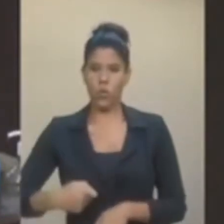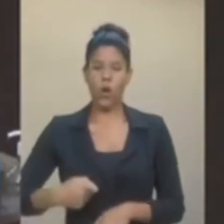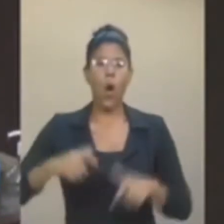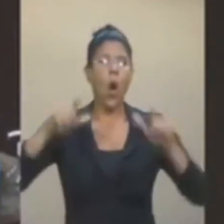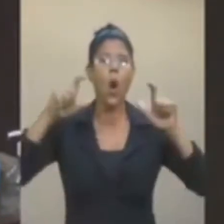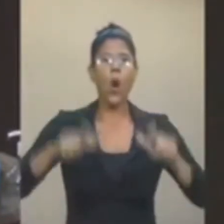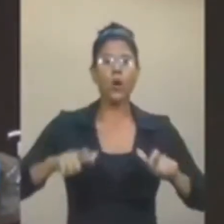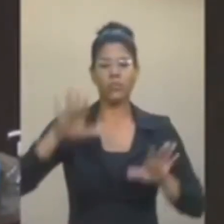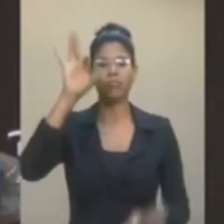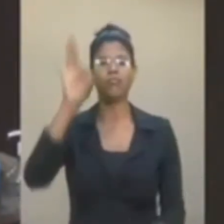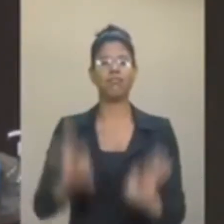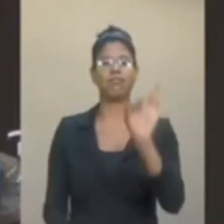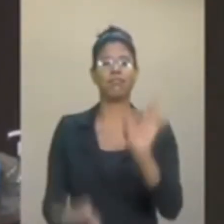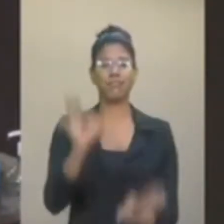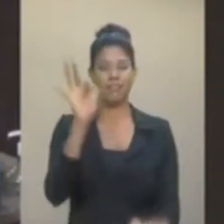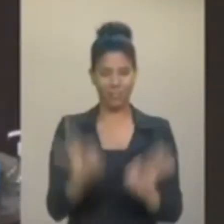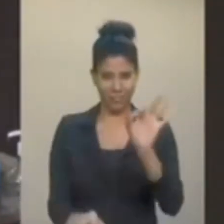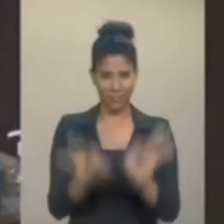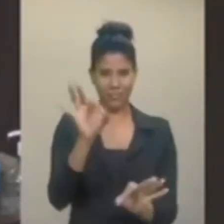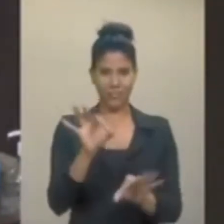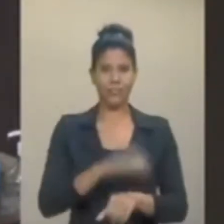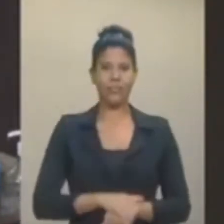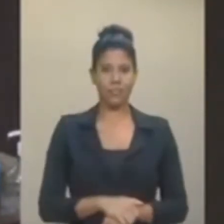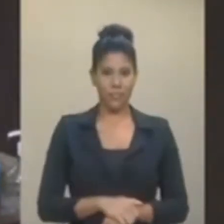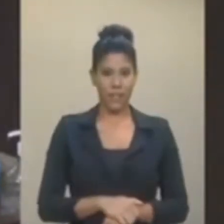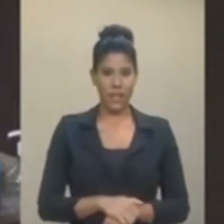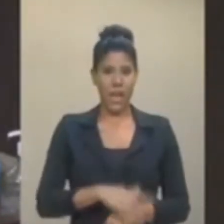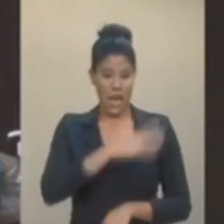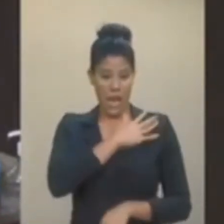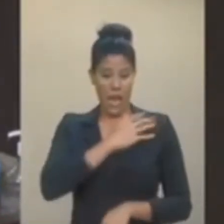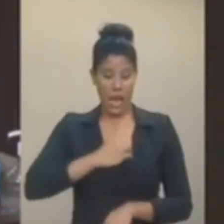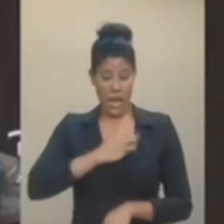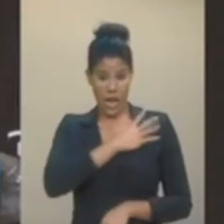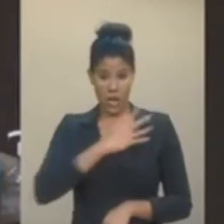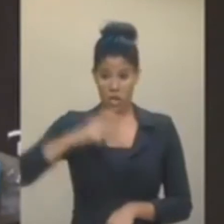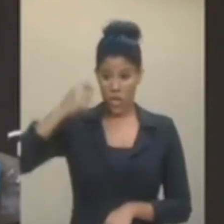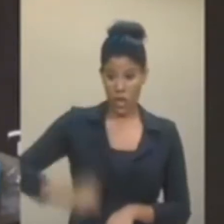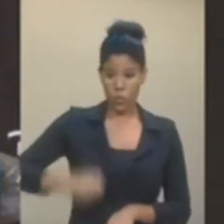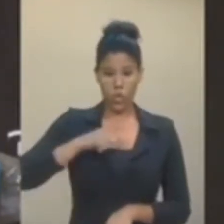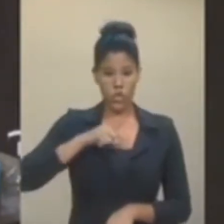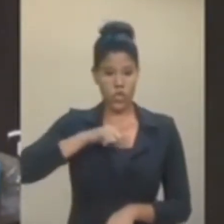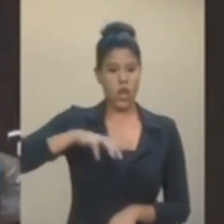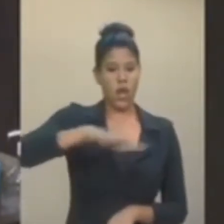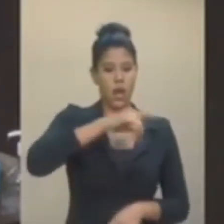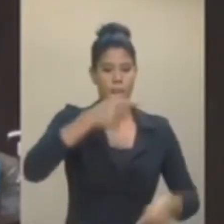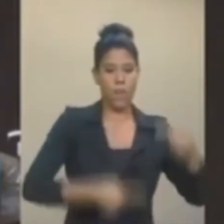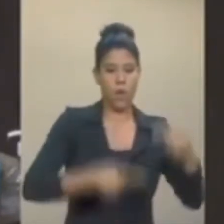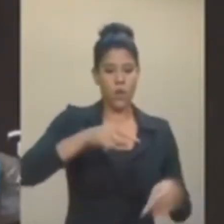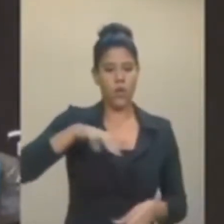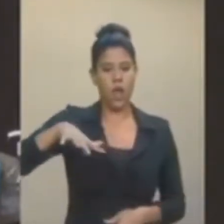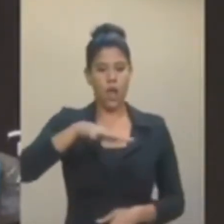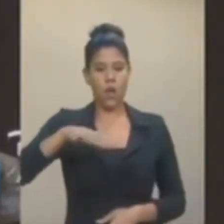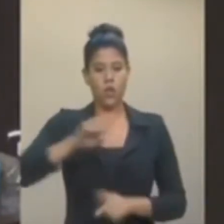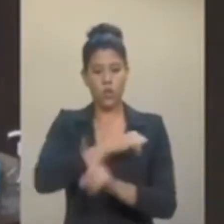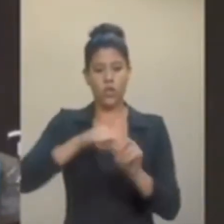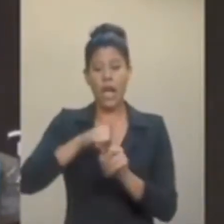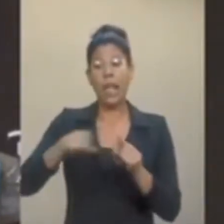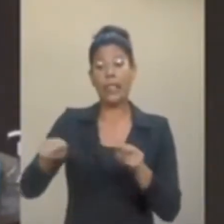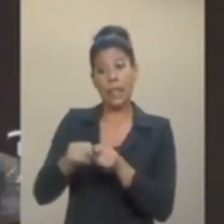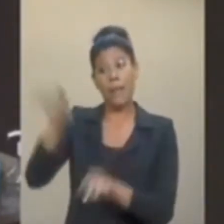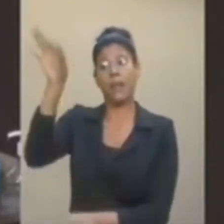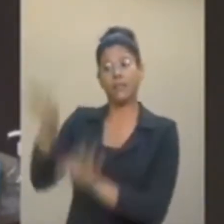tinha que ser enfrentada em várias dimensões. Na dimensão política, na dimensão social e também na dimensão